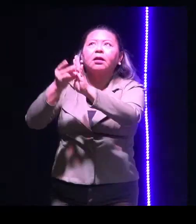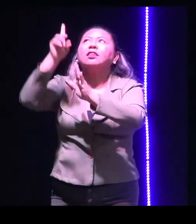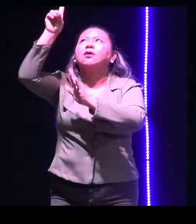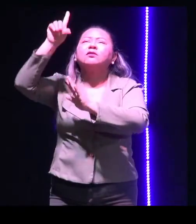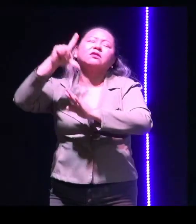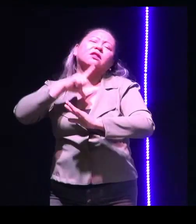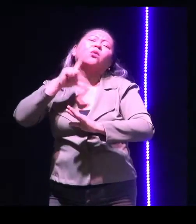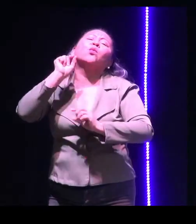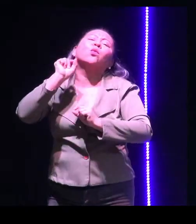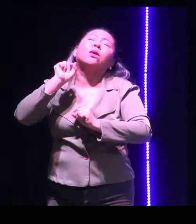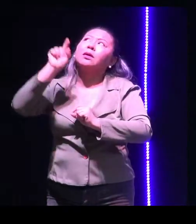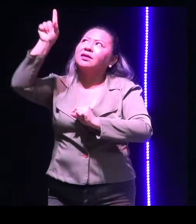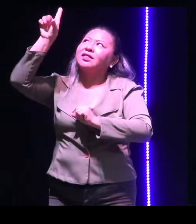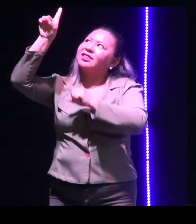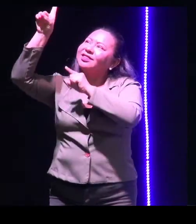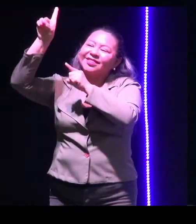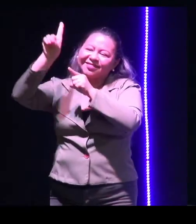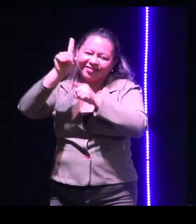quê?